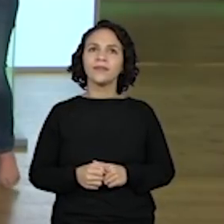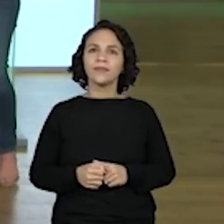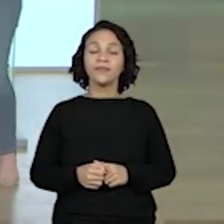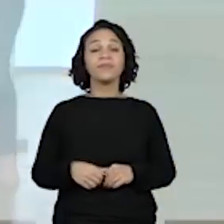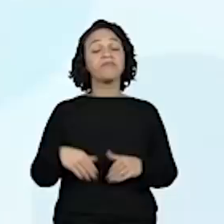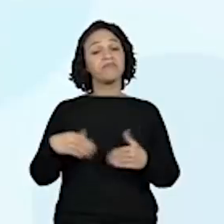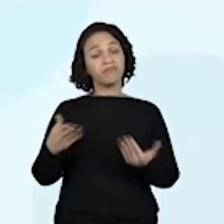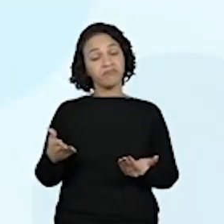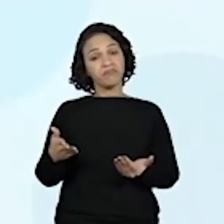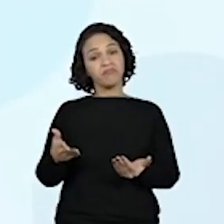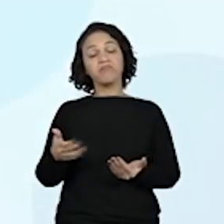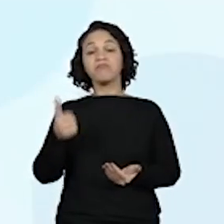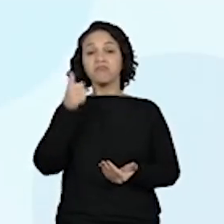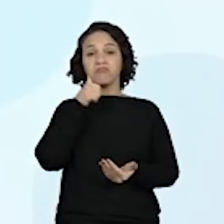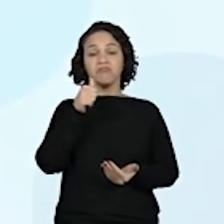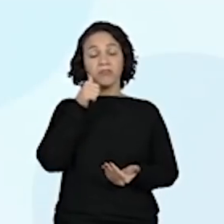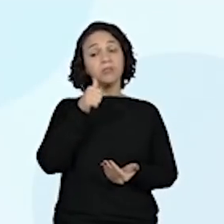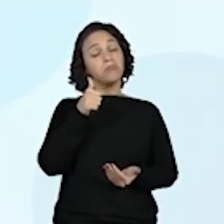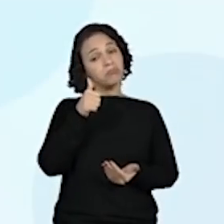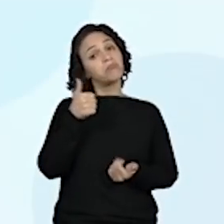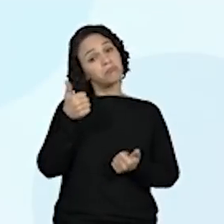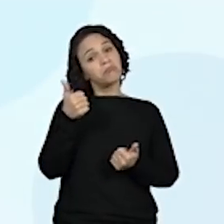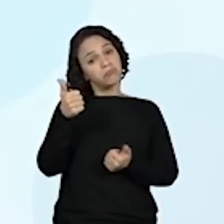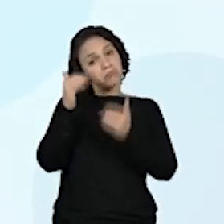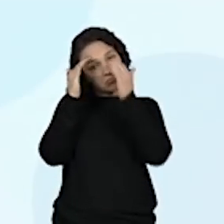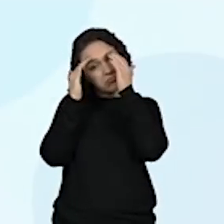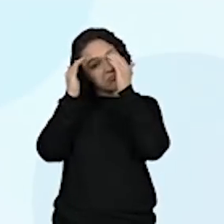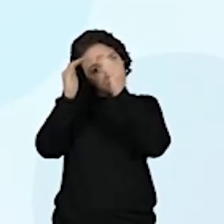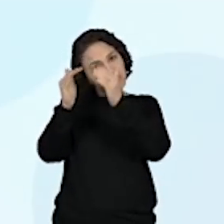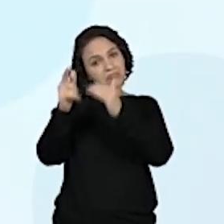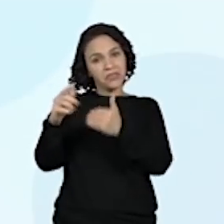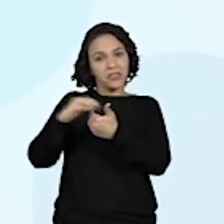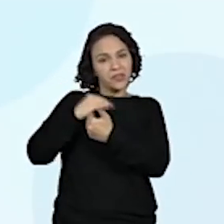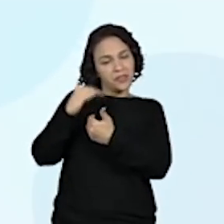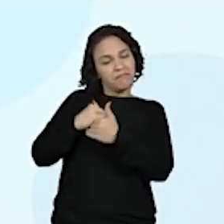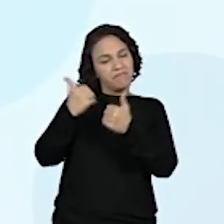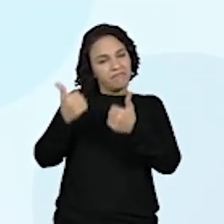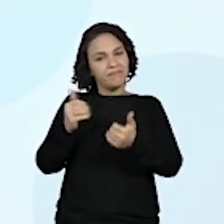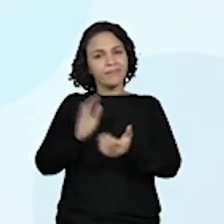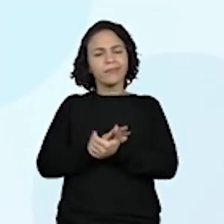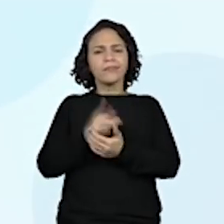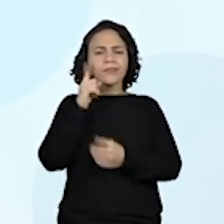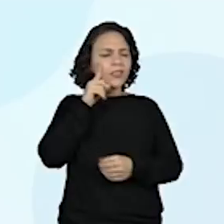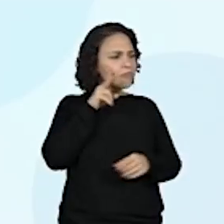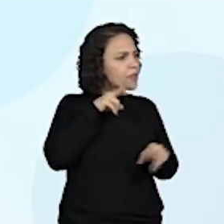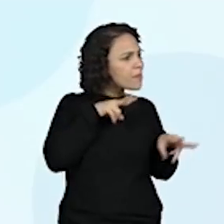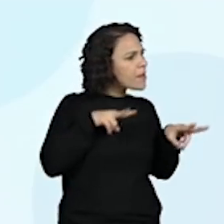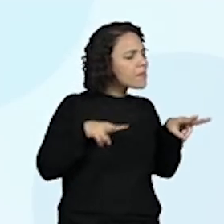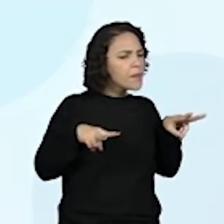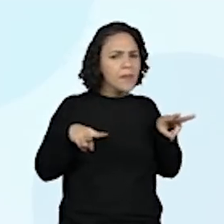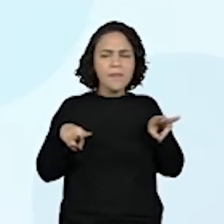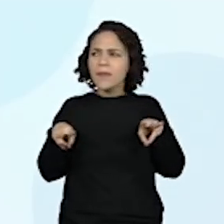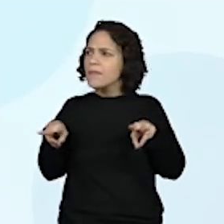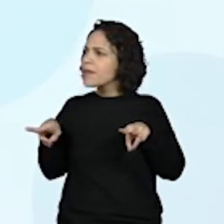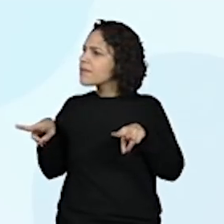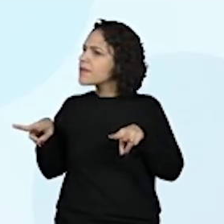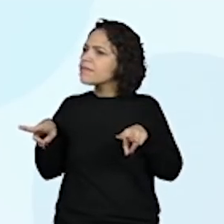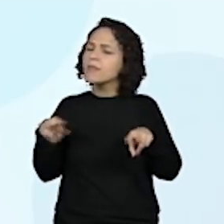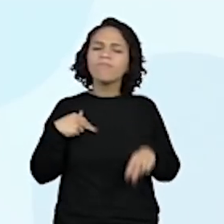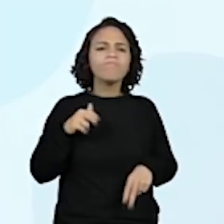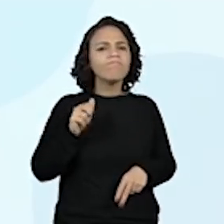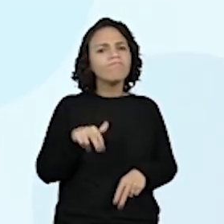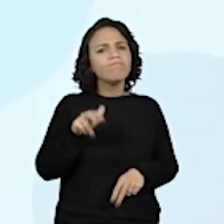A jovem seguiu os conselhos e, olhando para todos os lados, caminhou